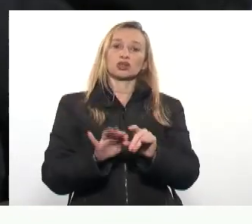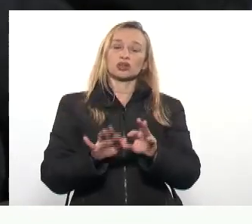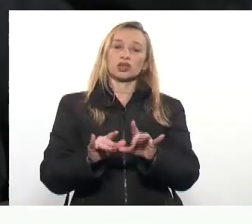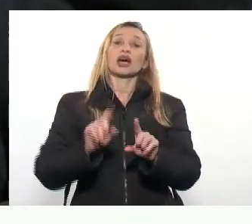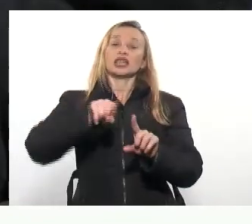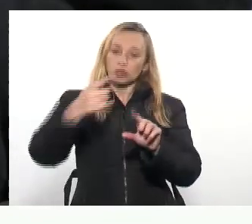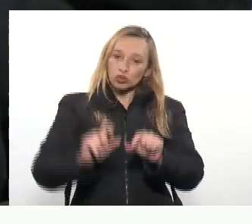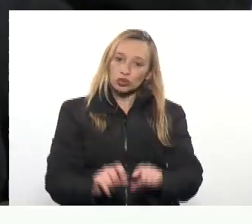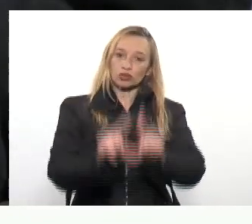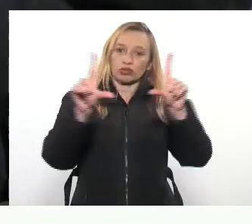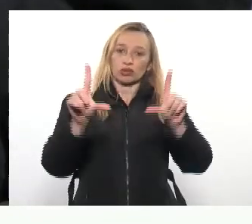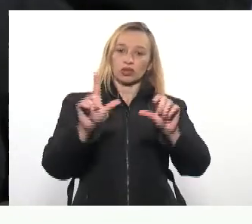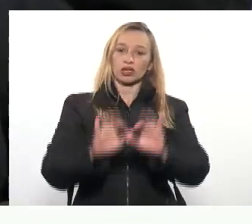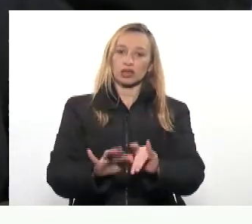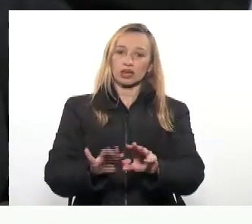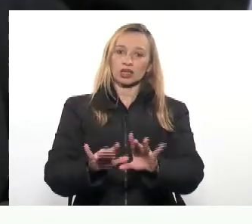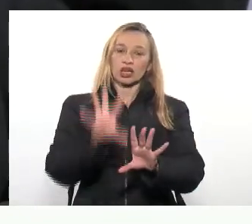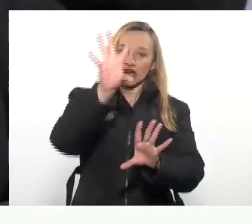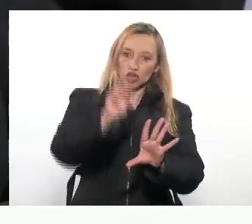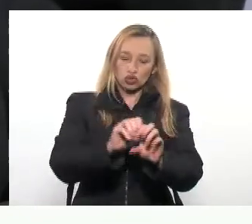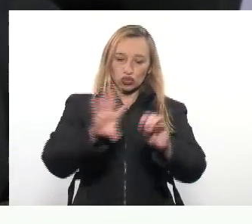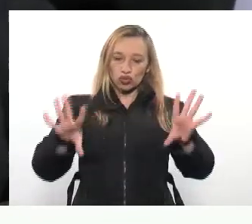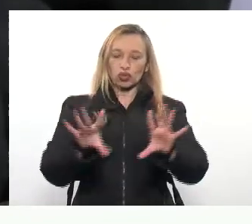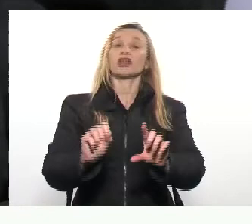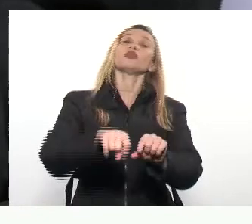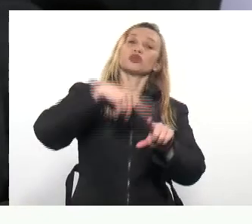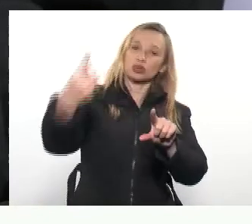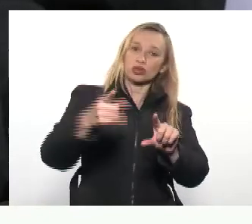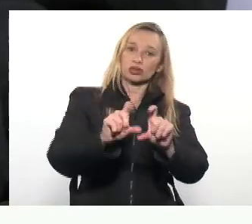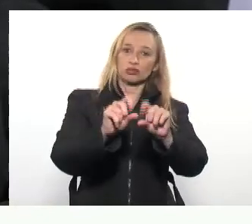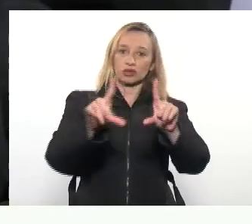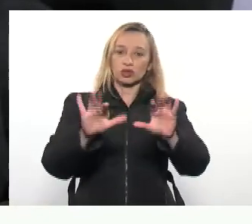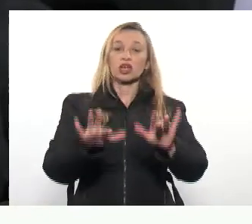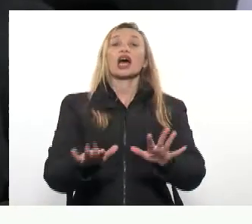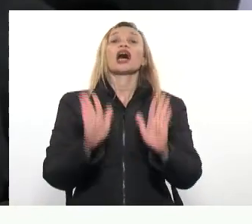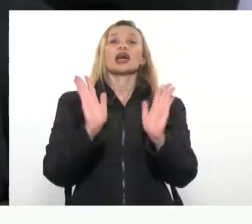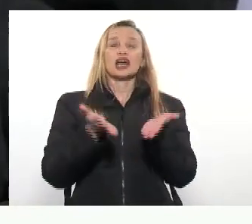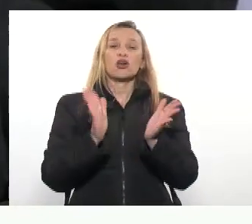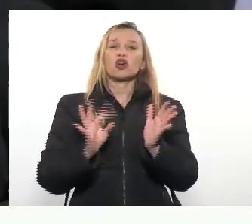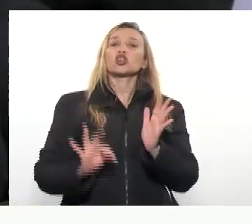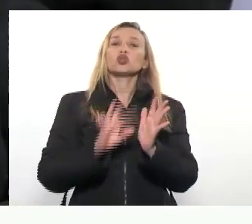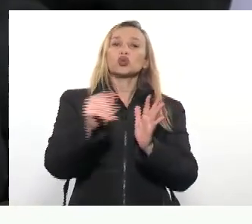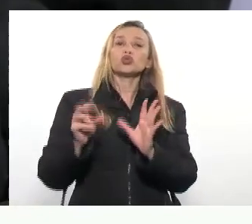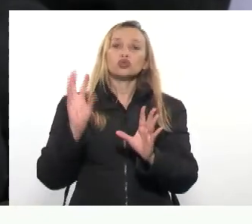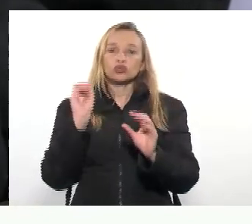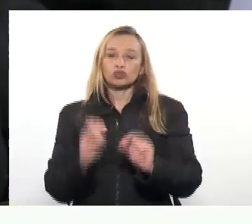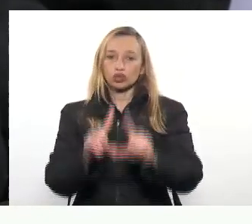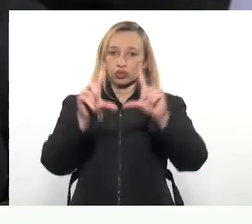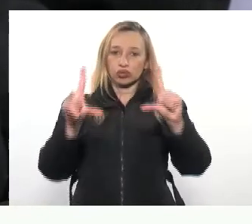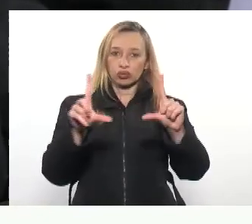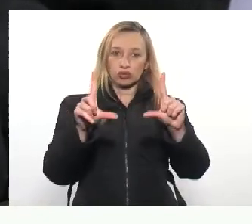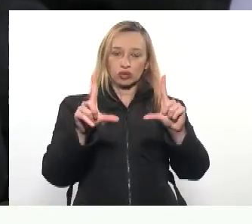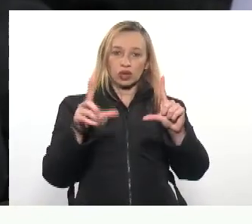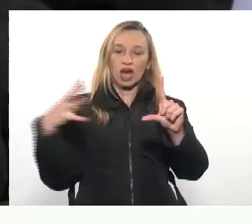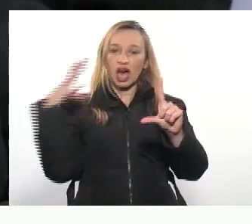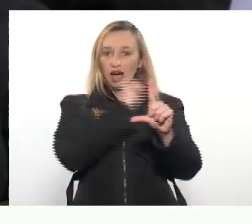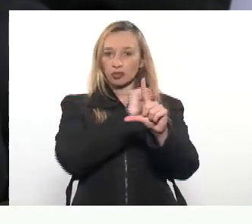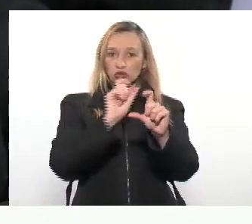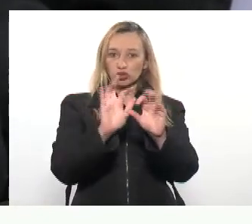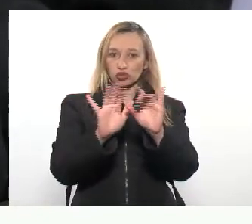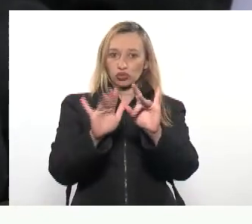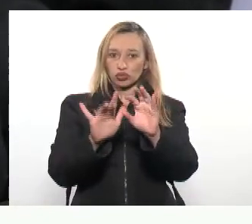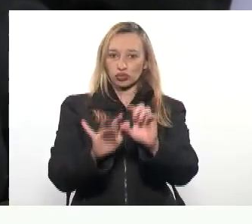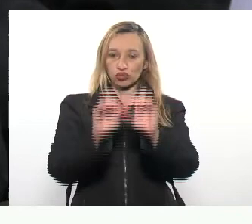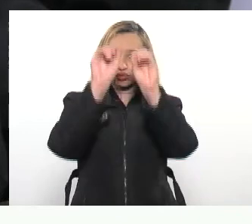depois abre... Então, agora a gente está fazendo tudo num bloco só, o atendimento da loja vai ser mais rápido, mas